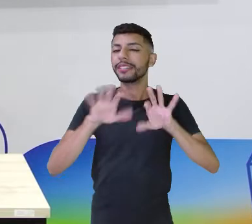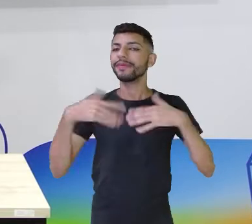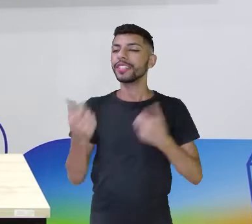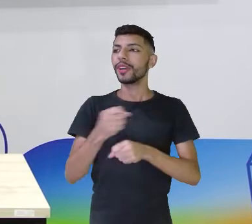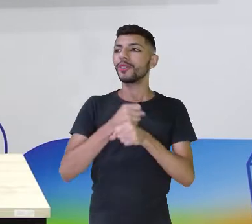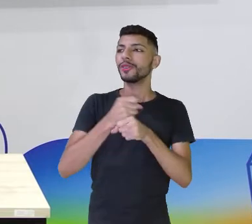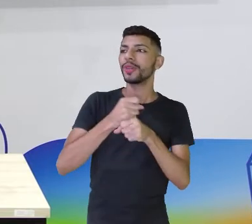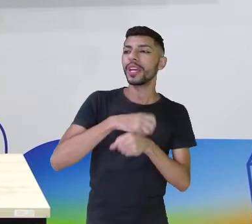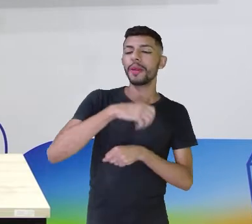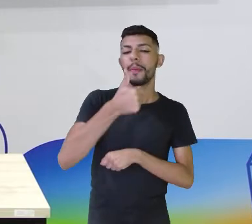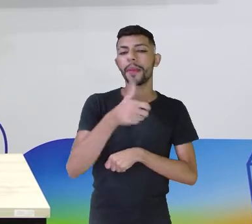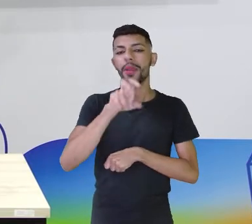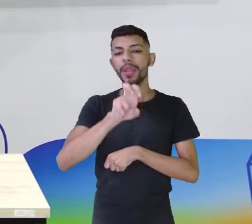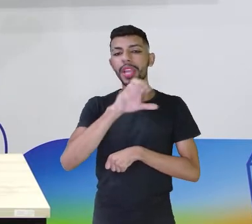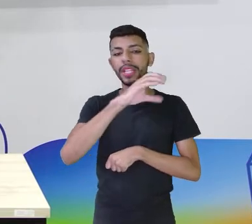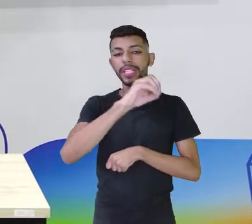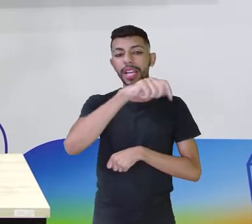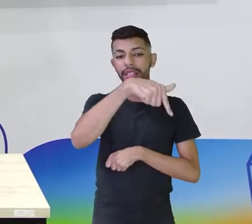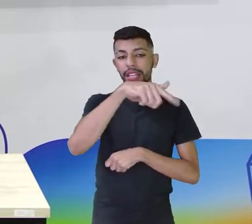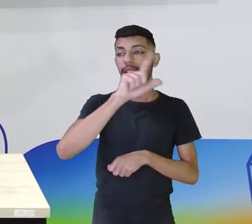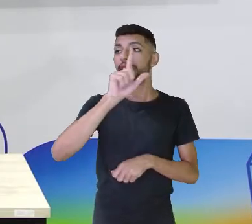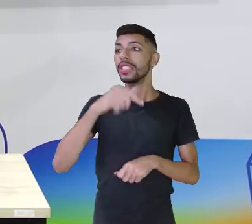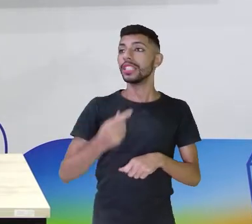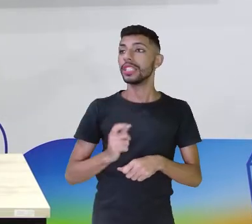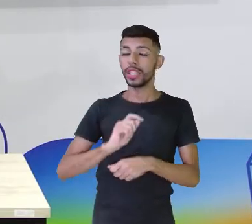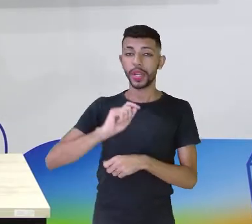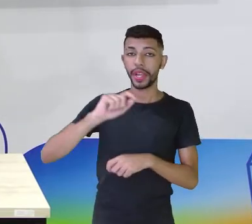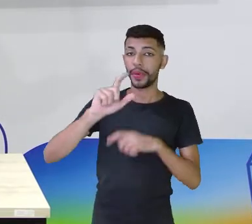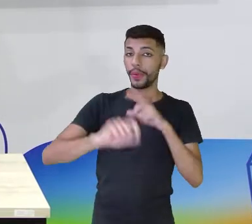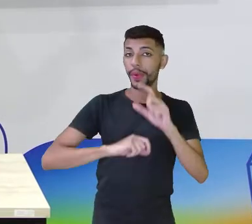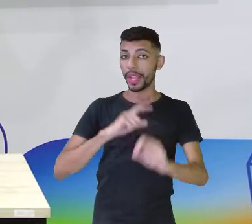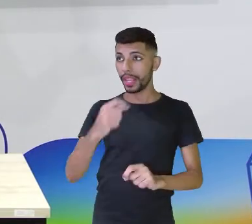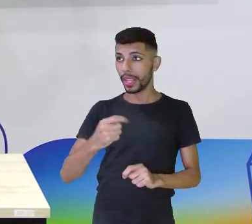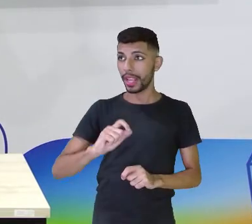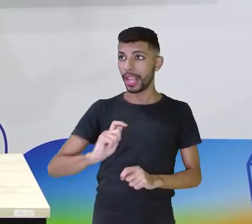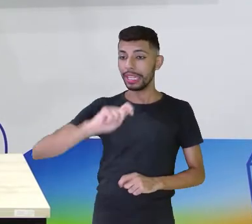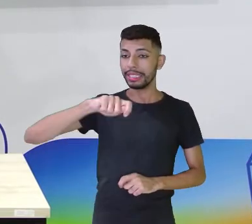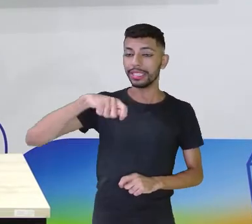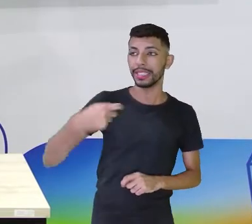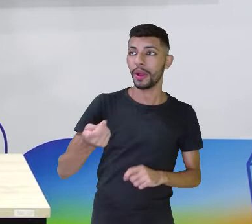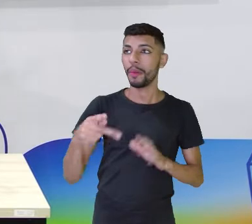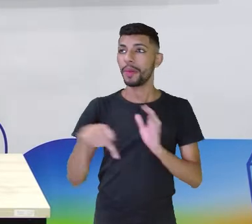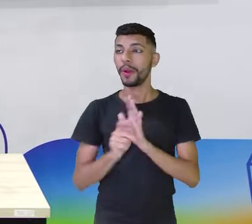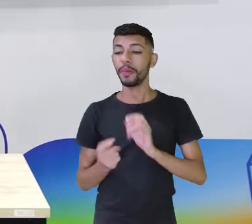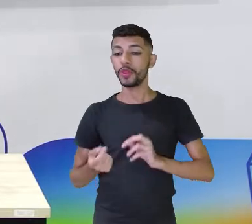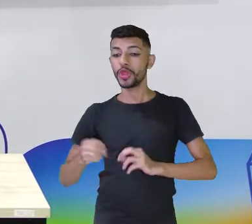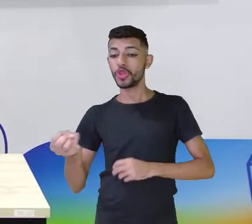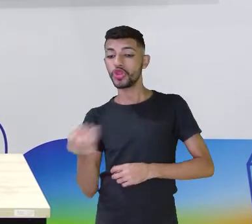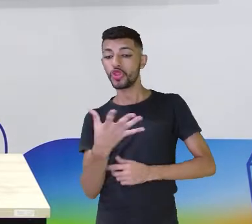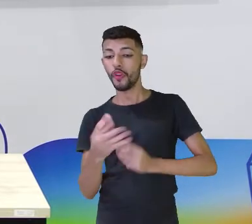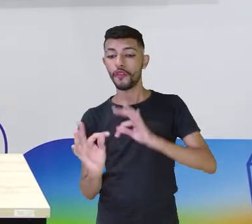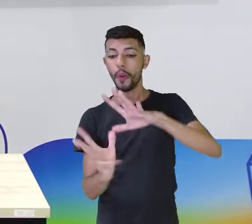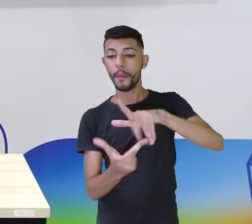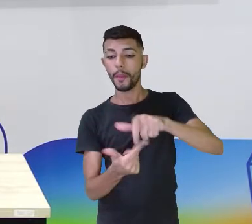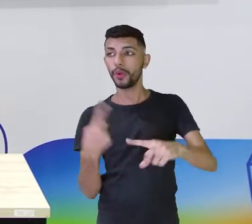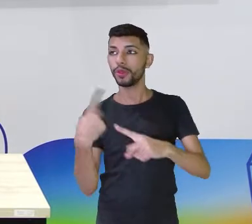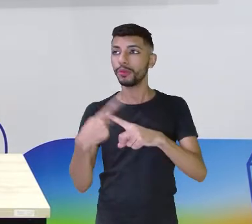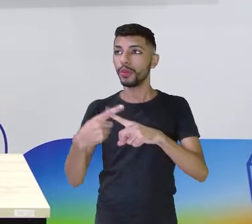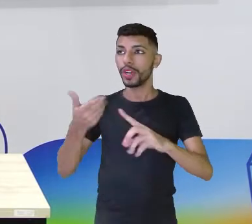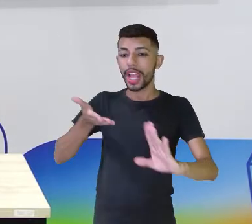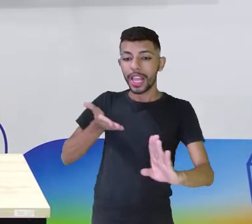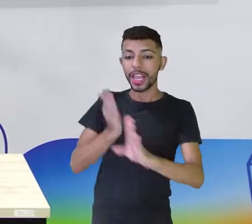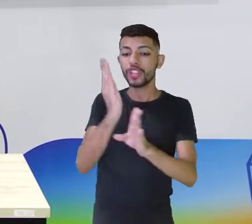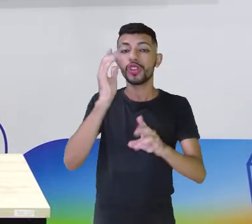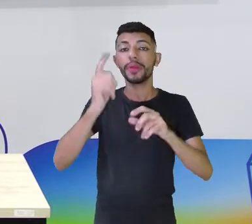1507, eles chamam agora de Novo Mundo. Novo Mundo por quê? Descobrem agora que